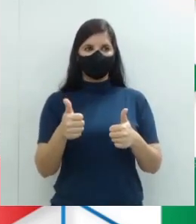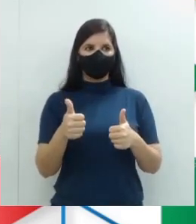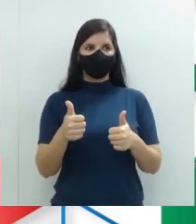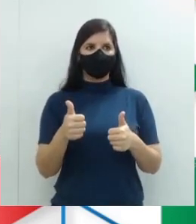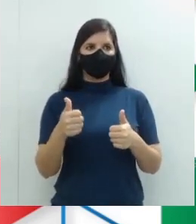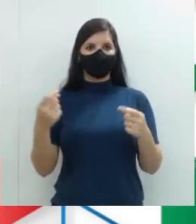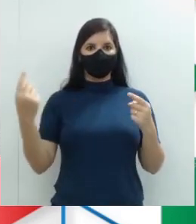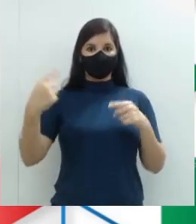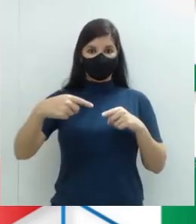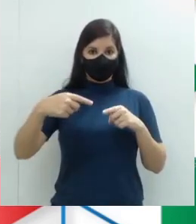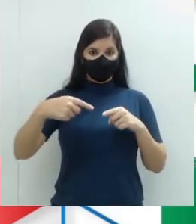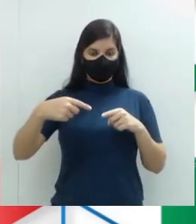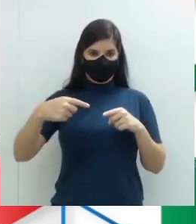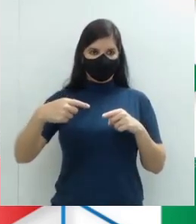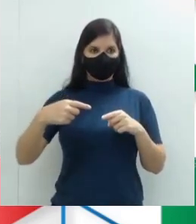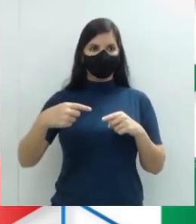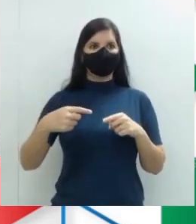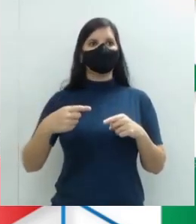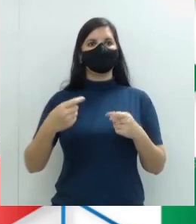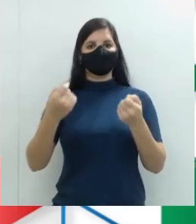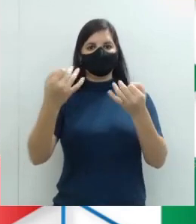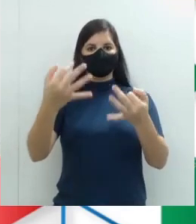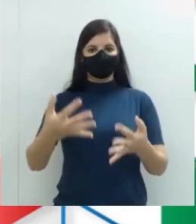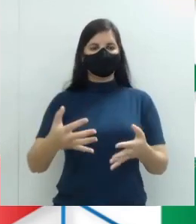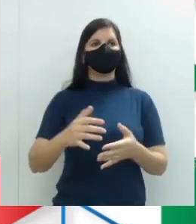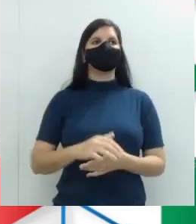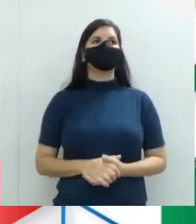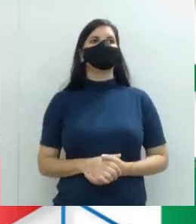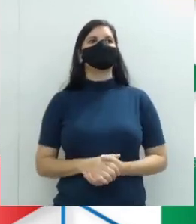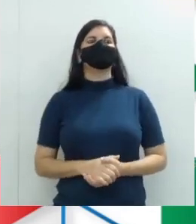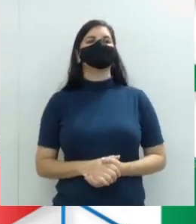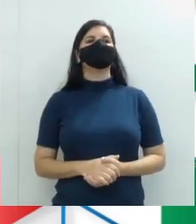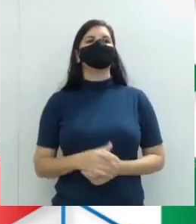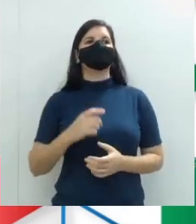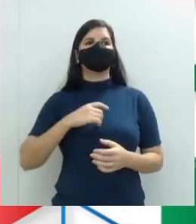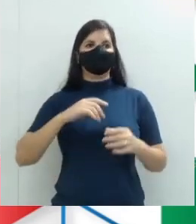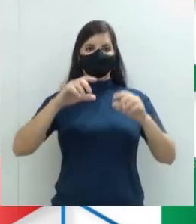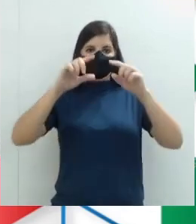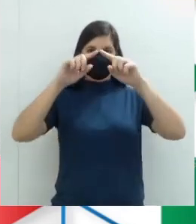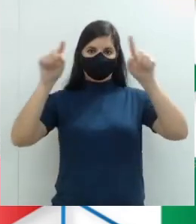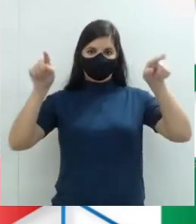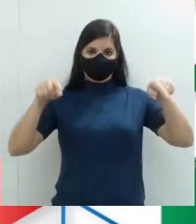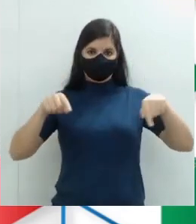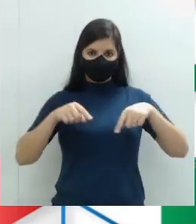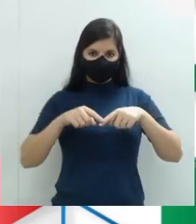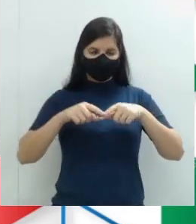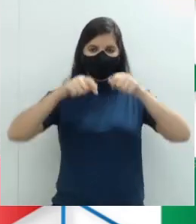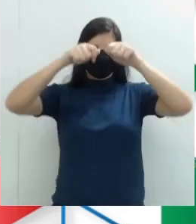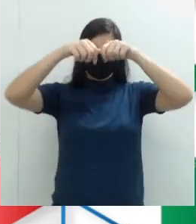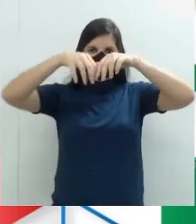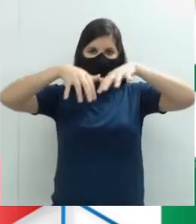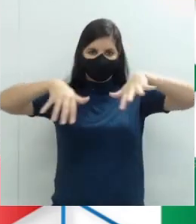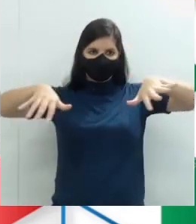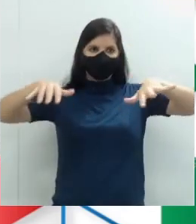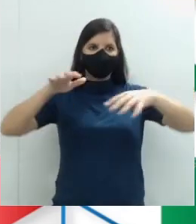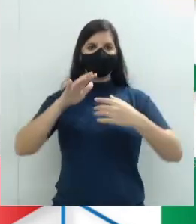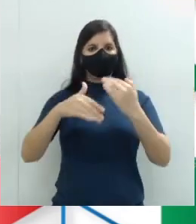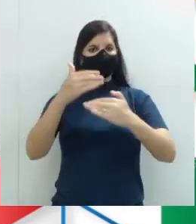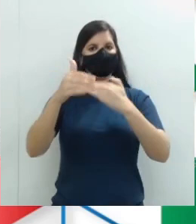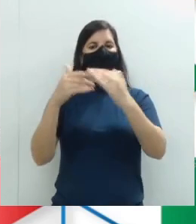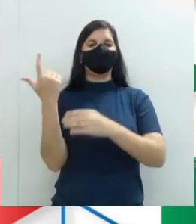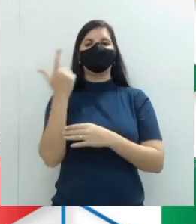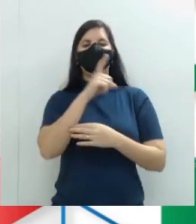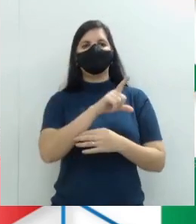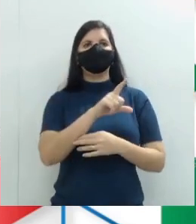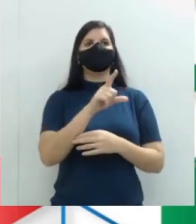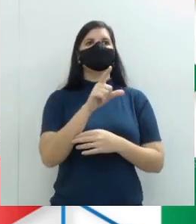ó, desafio para vocês, vou esclarecer, tá? Presta bem atenção. O fluxograma a seguir apresenta os procedimentos para